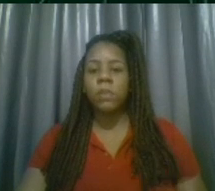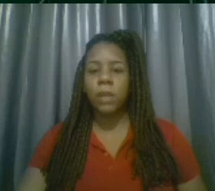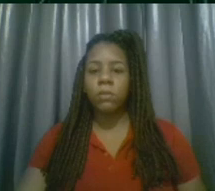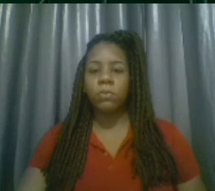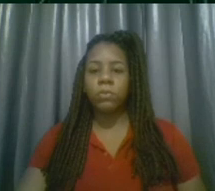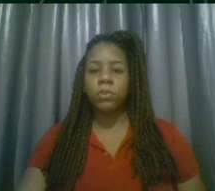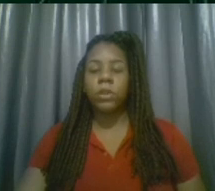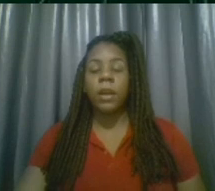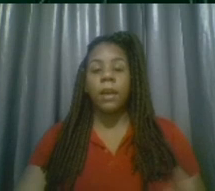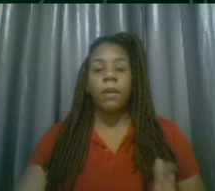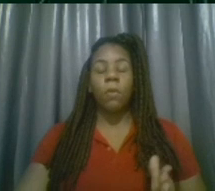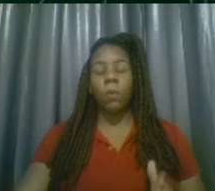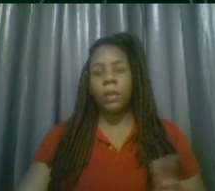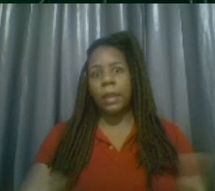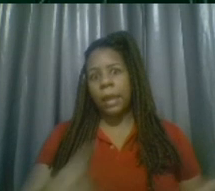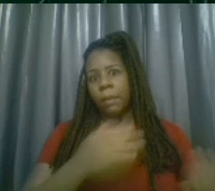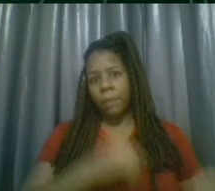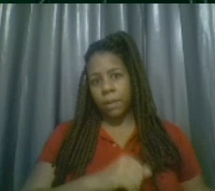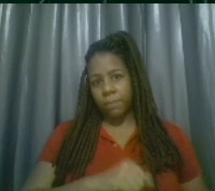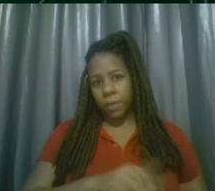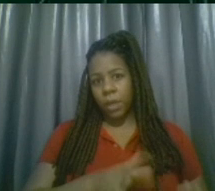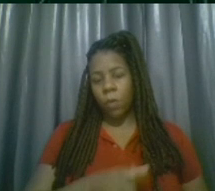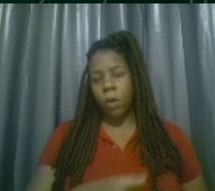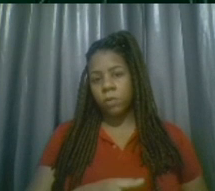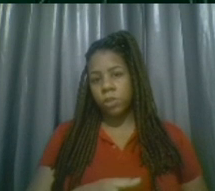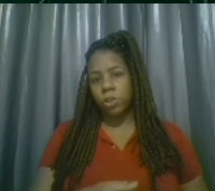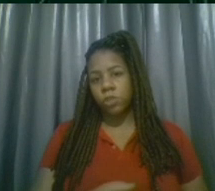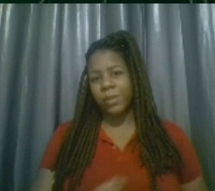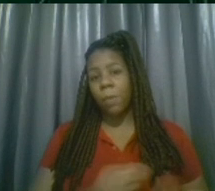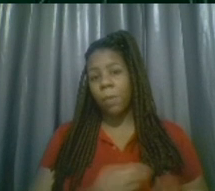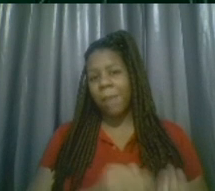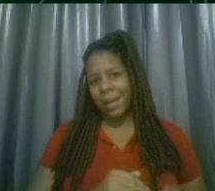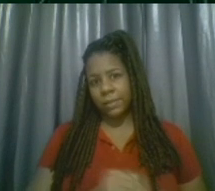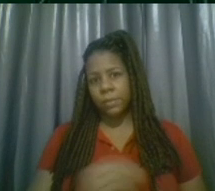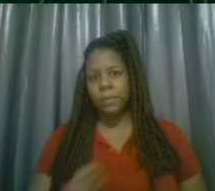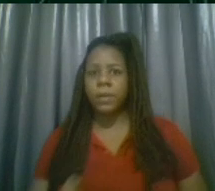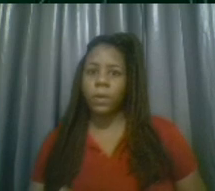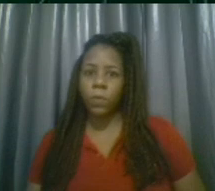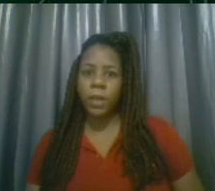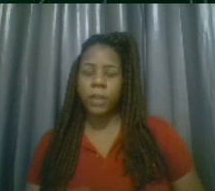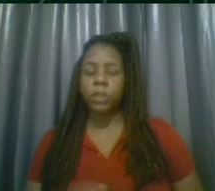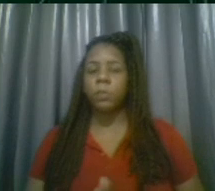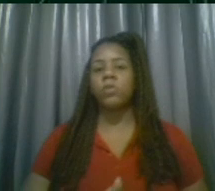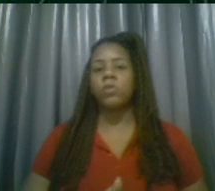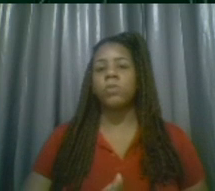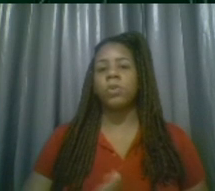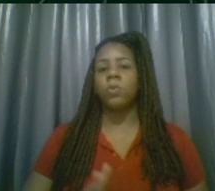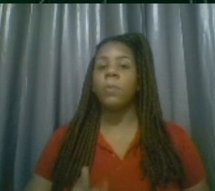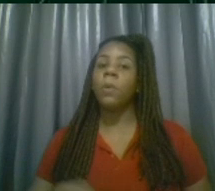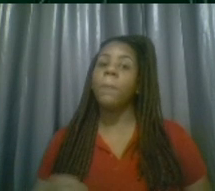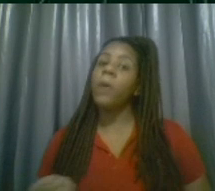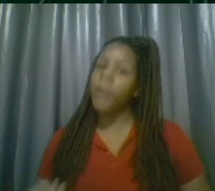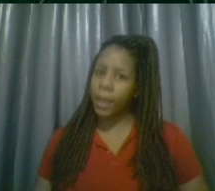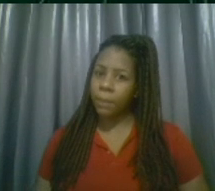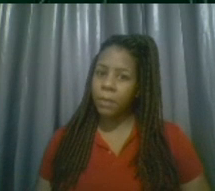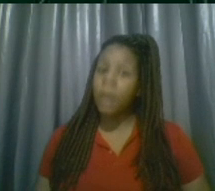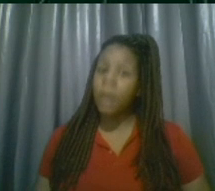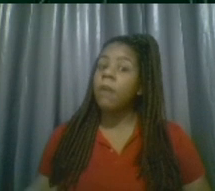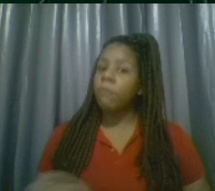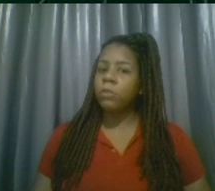que os adultos. Lembra que quando a gente usa o mas sem o i, a gente pode substituir por